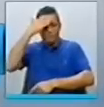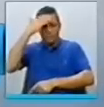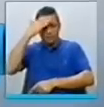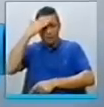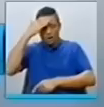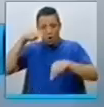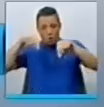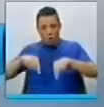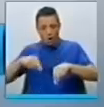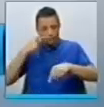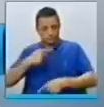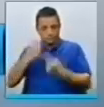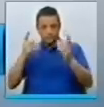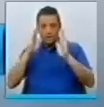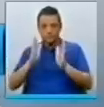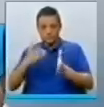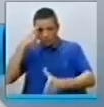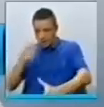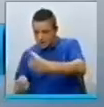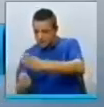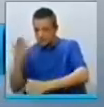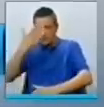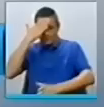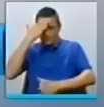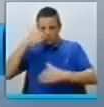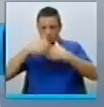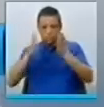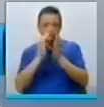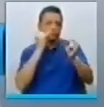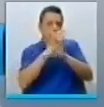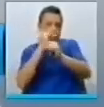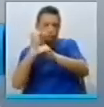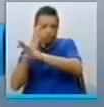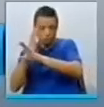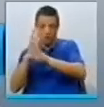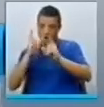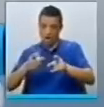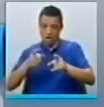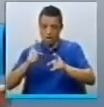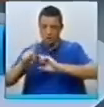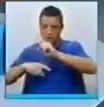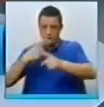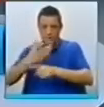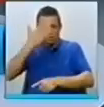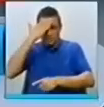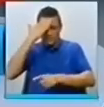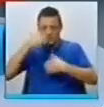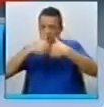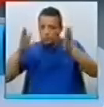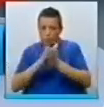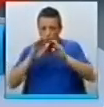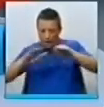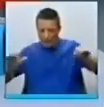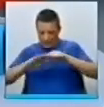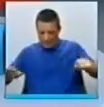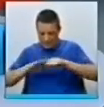hoje óbvio que é necessário criar que são competências transversais Bolonha trouxe-nos muito isso que é a conotação das competências transversais E essas competências